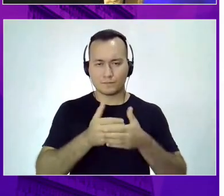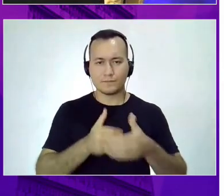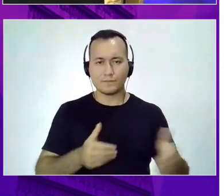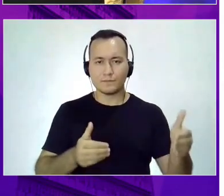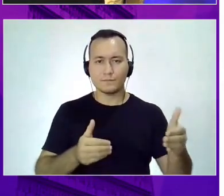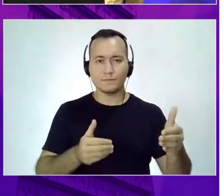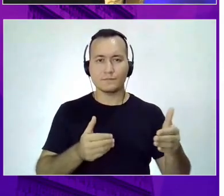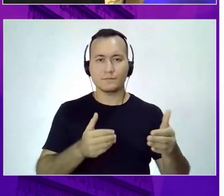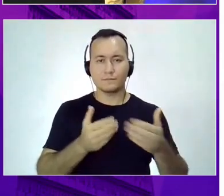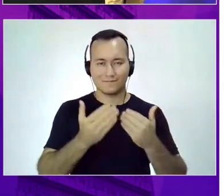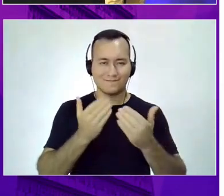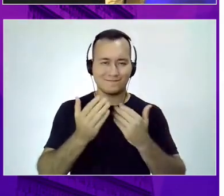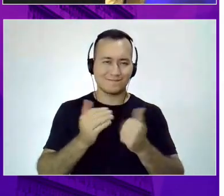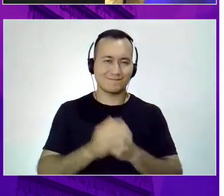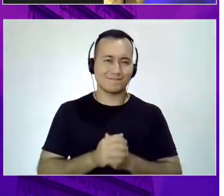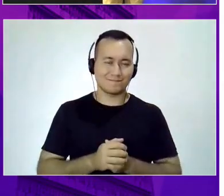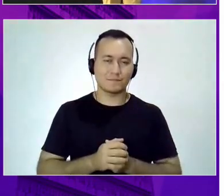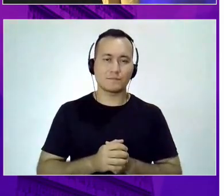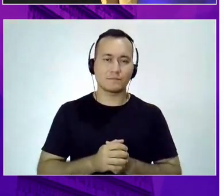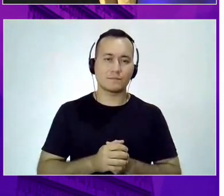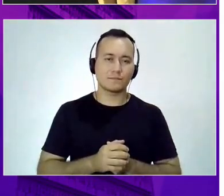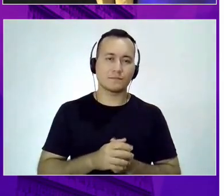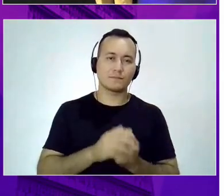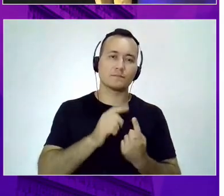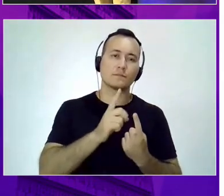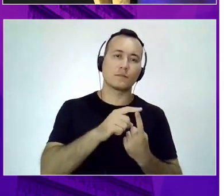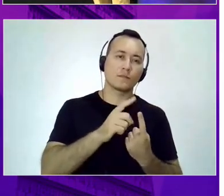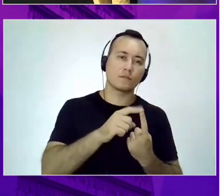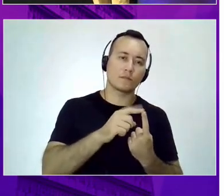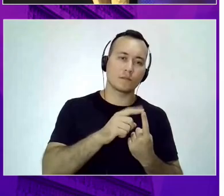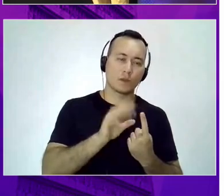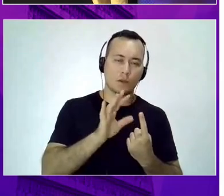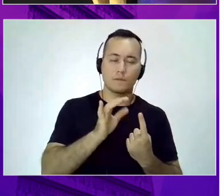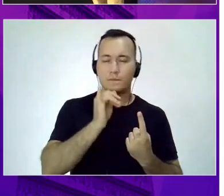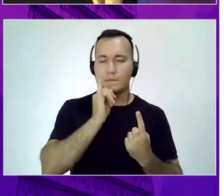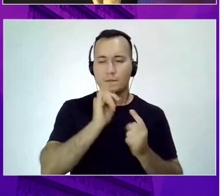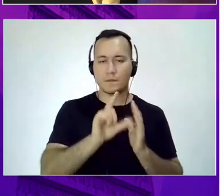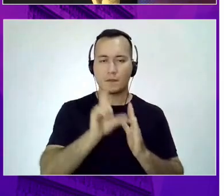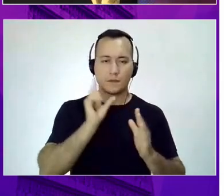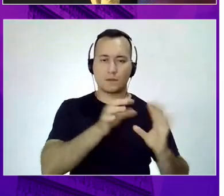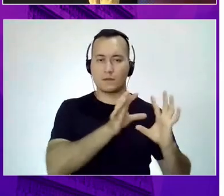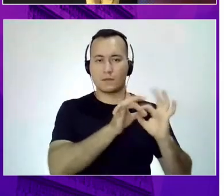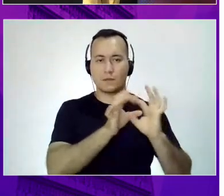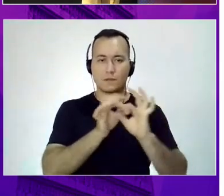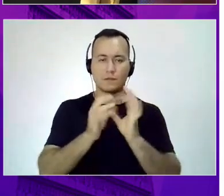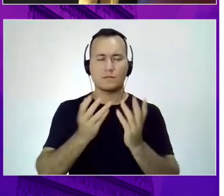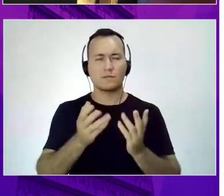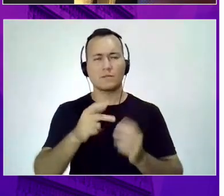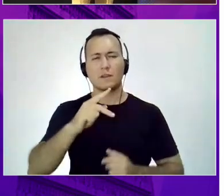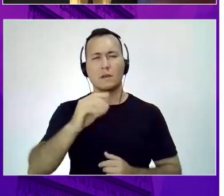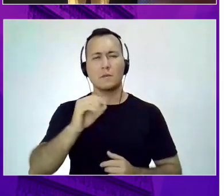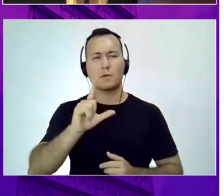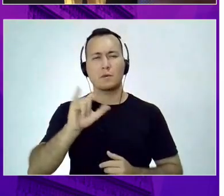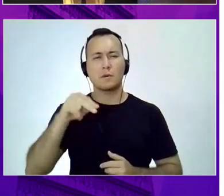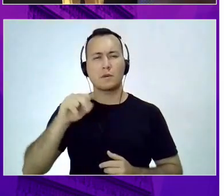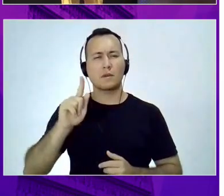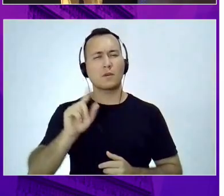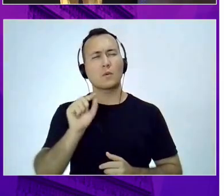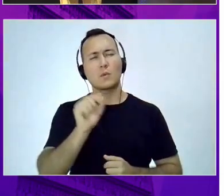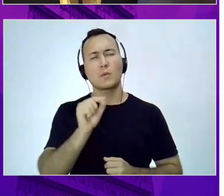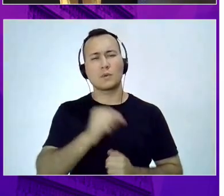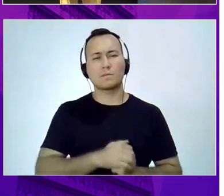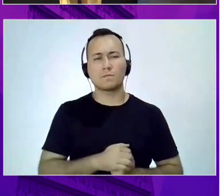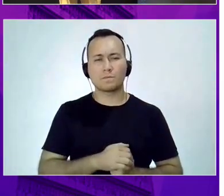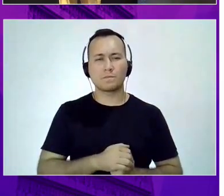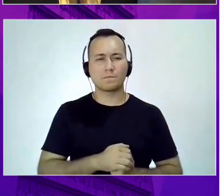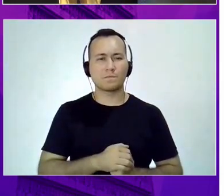A gente tem aqui que contextualizar primeiro o que é pooling, né? Para a gente falar um pouco, antes de chegar